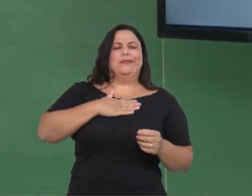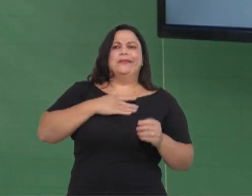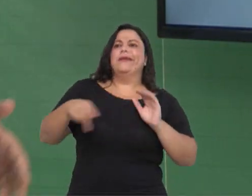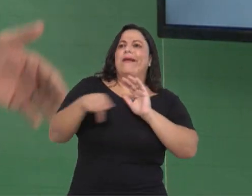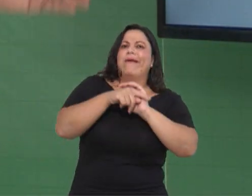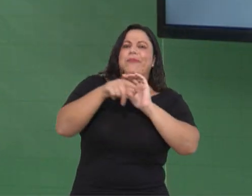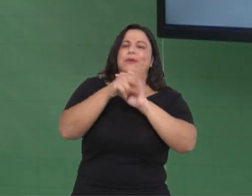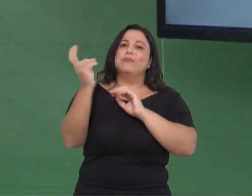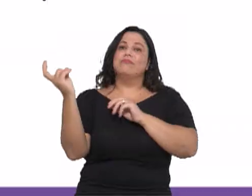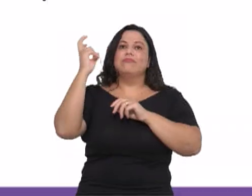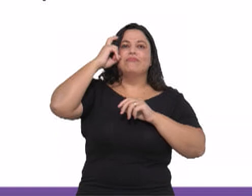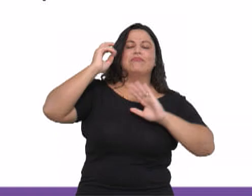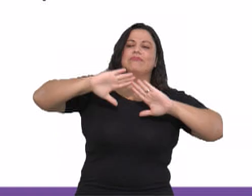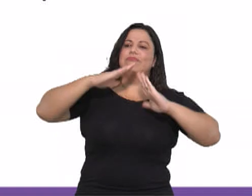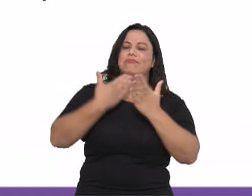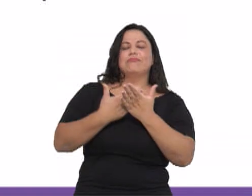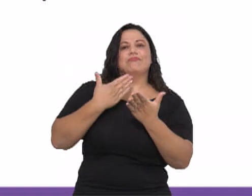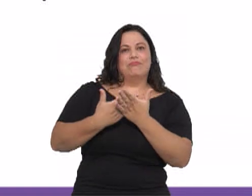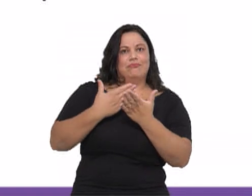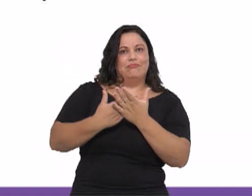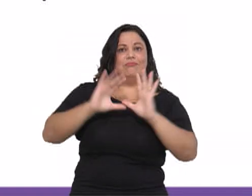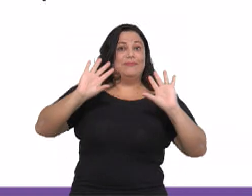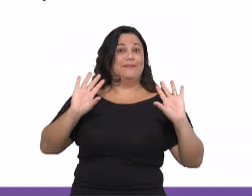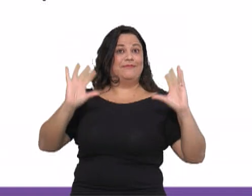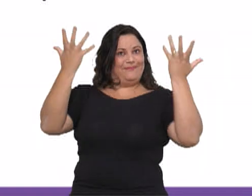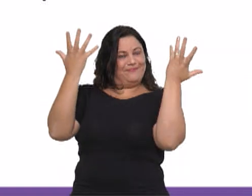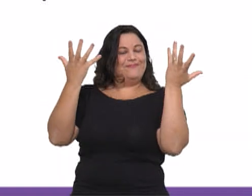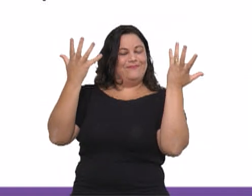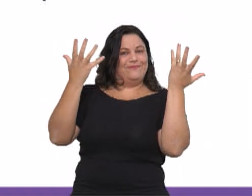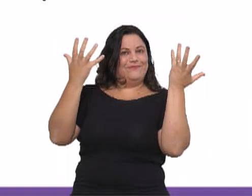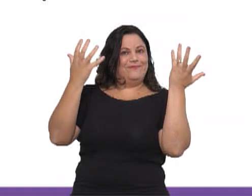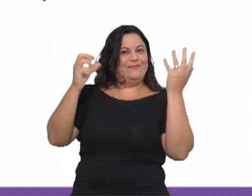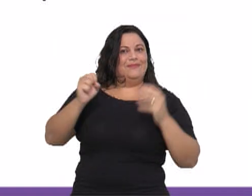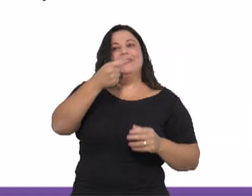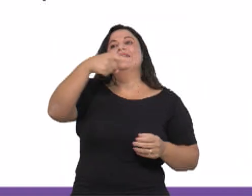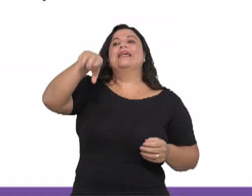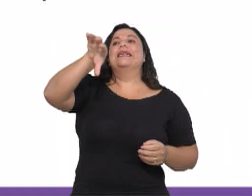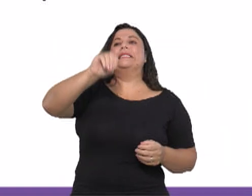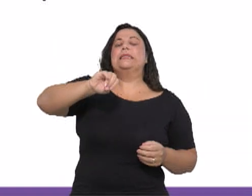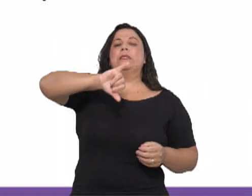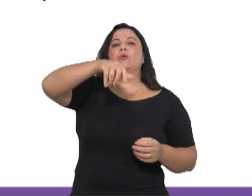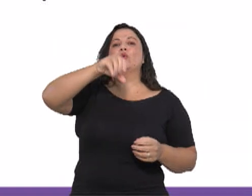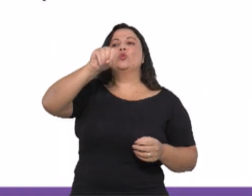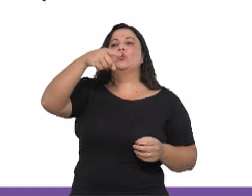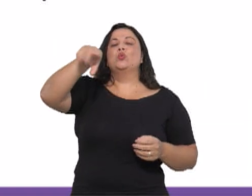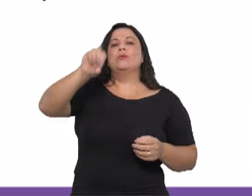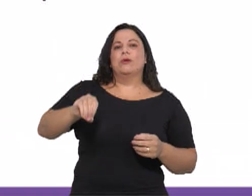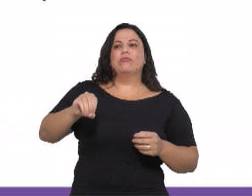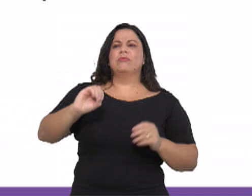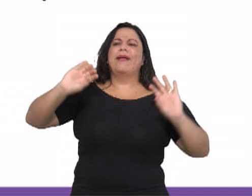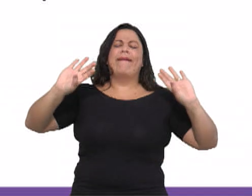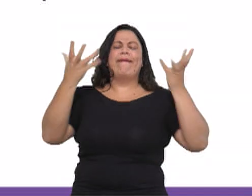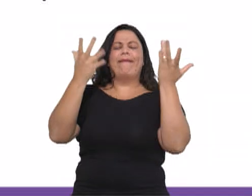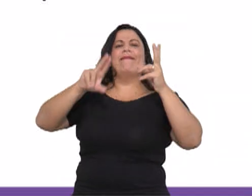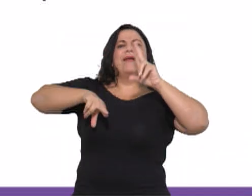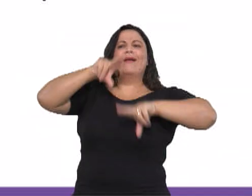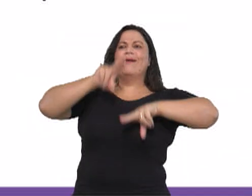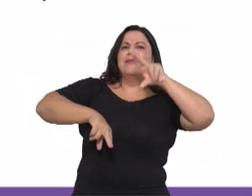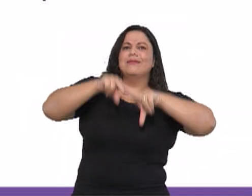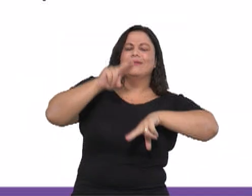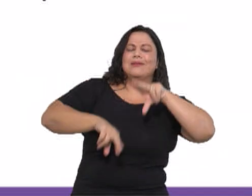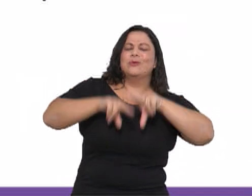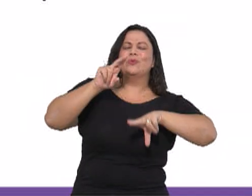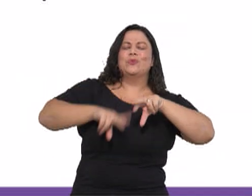nossas escolas, que é a festa de São João ou festa junina. Muito bem, a festa